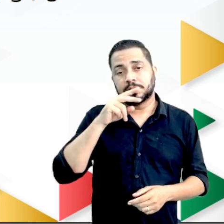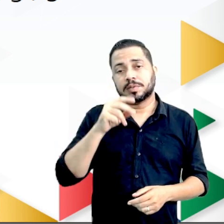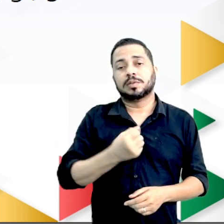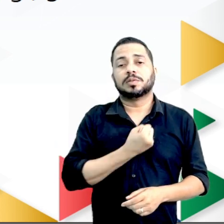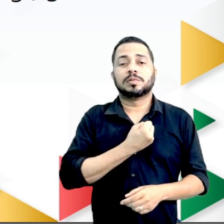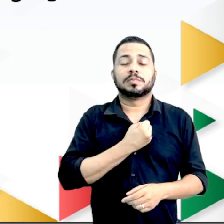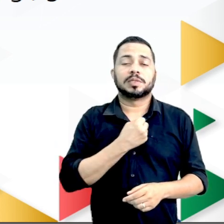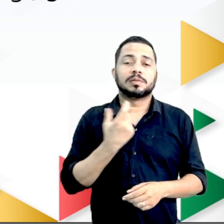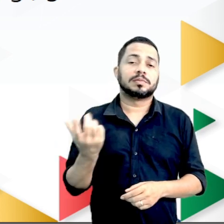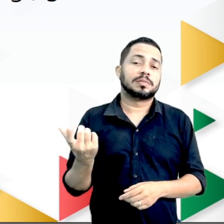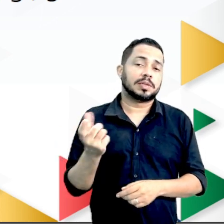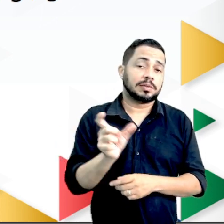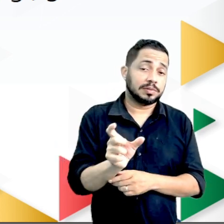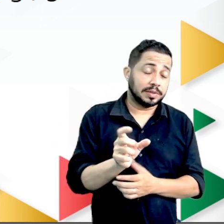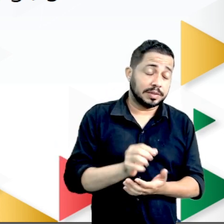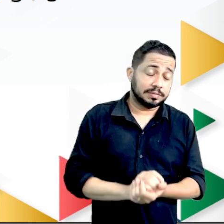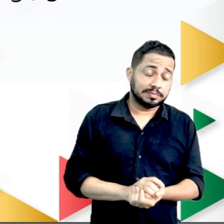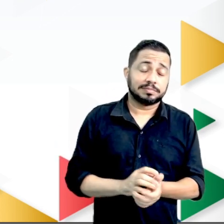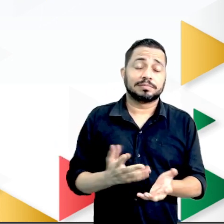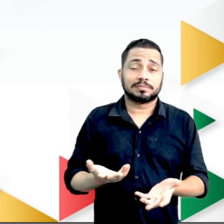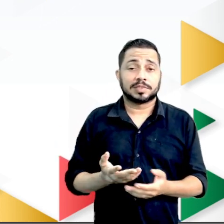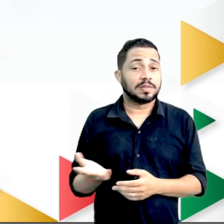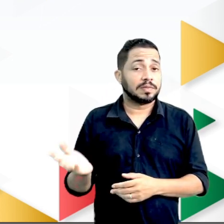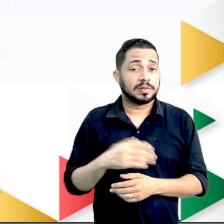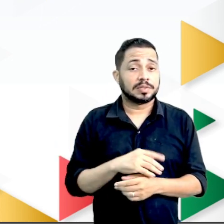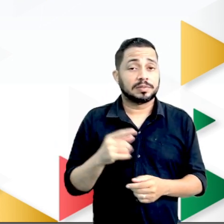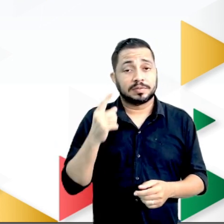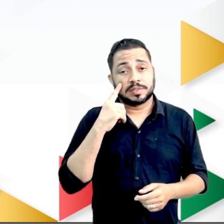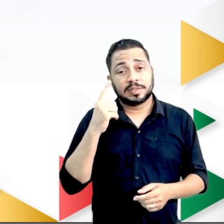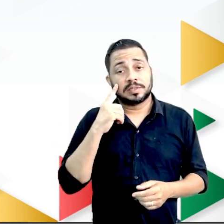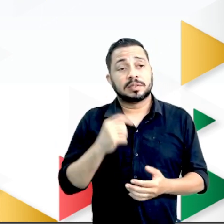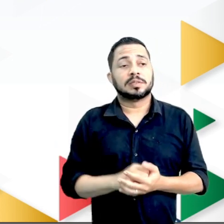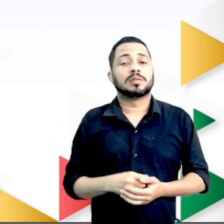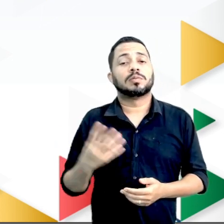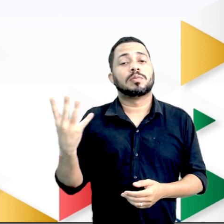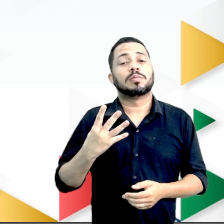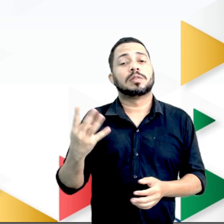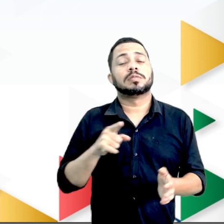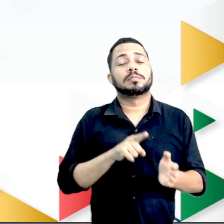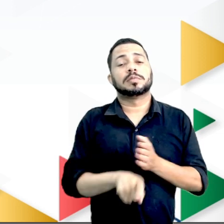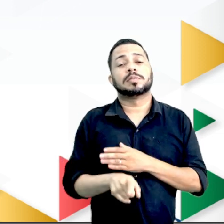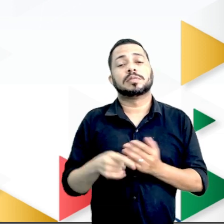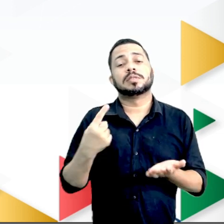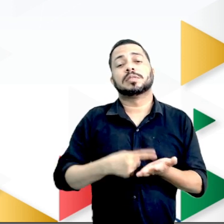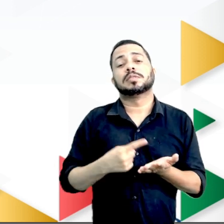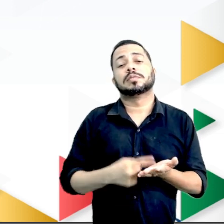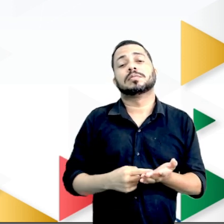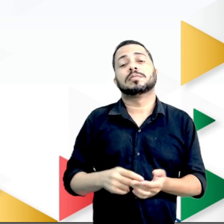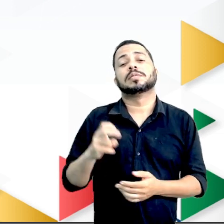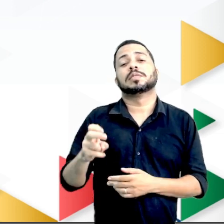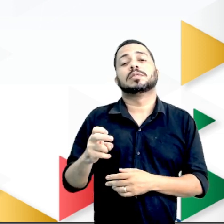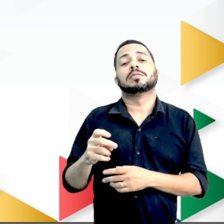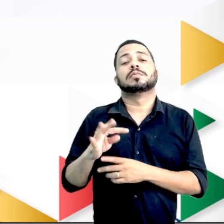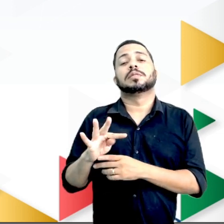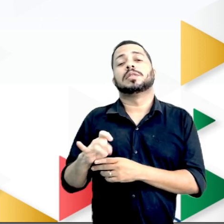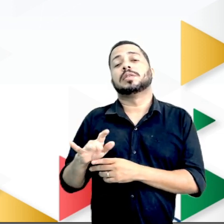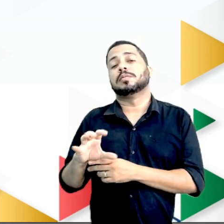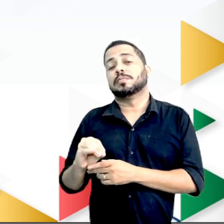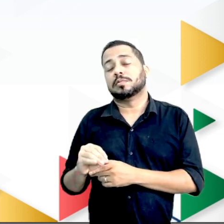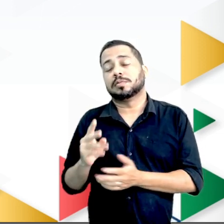sendo adicionado. Certo? Vem comigo agora para a gente ir para a quarta questão. Determine o quinto termo da sequência